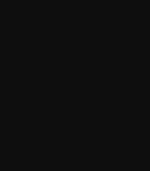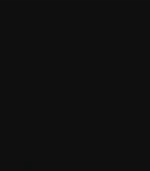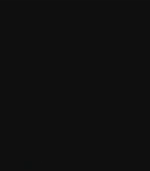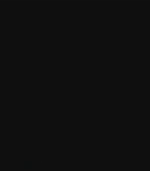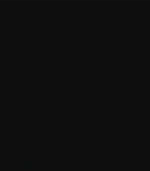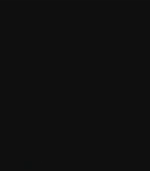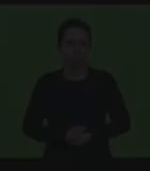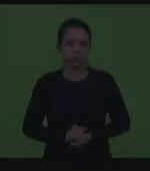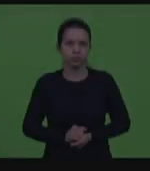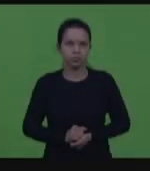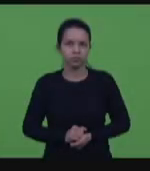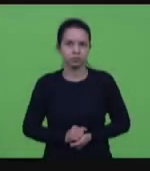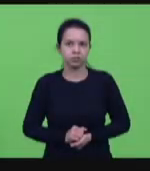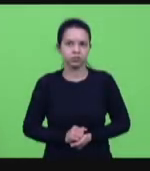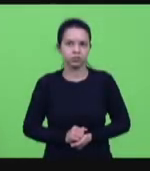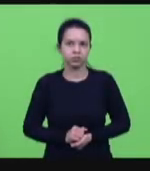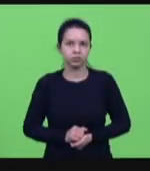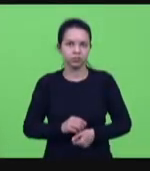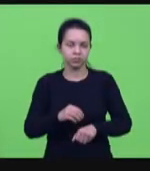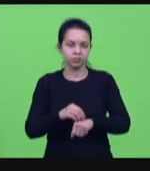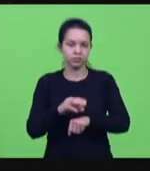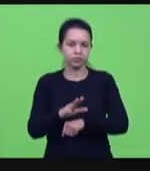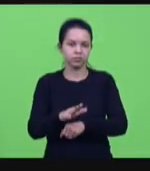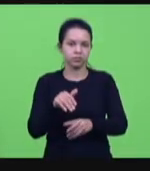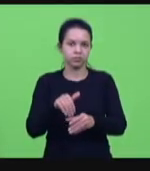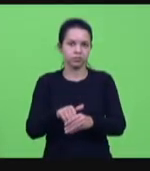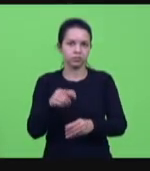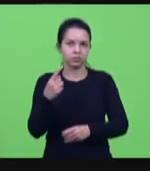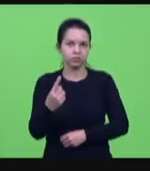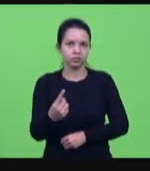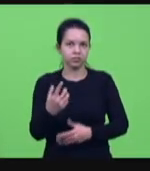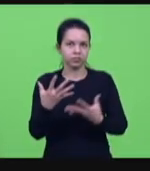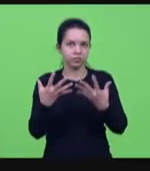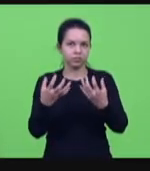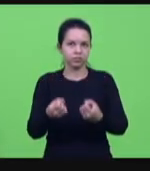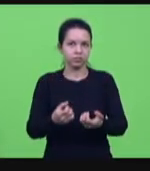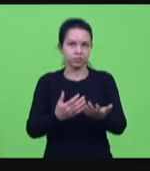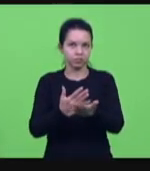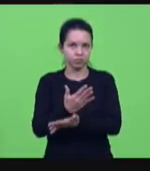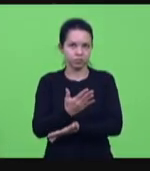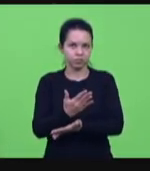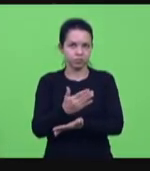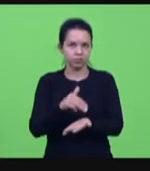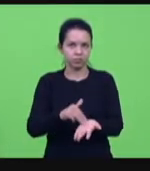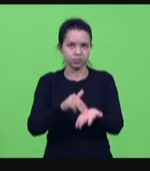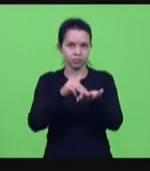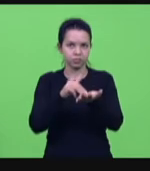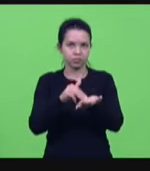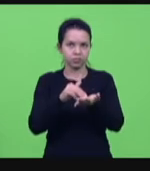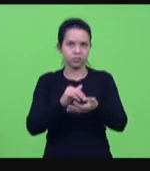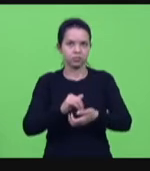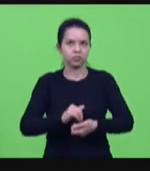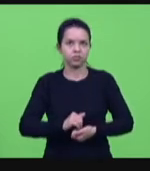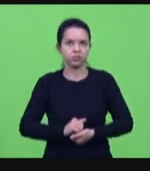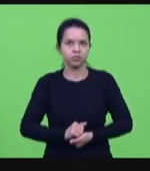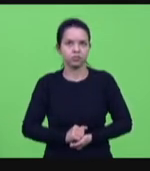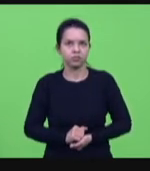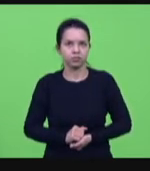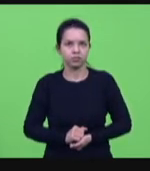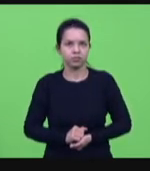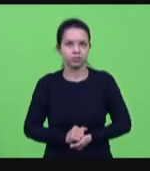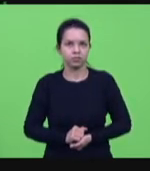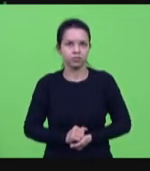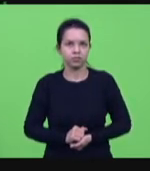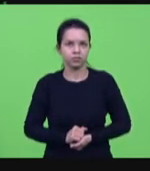Eu encaminho o voto 1, presidente, para aceitar, aprovar a moção. Quem vota 1, vota a favor da moção. Quem